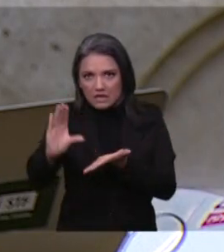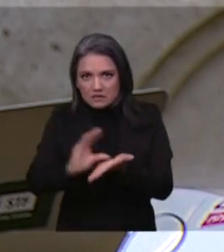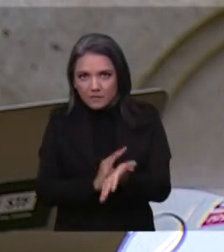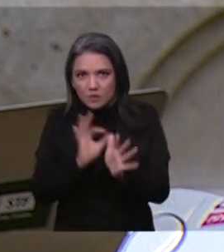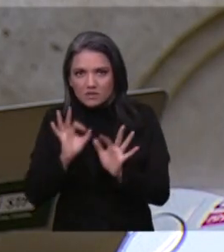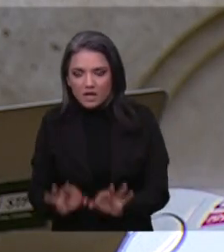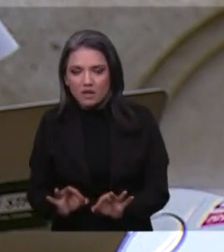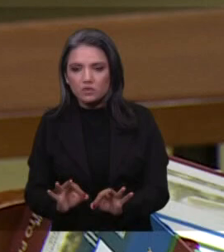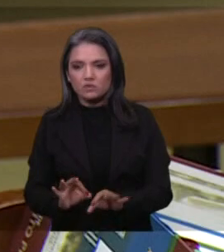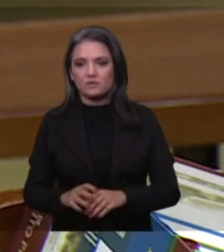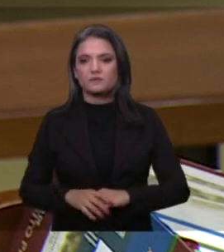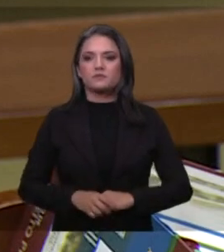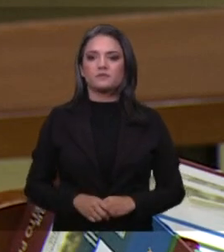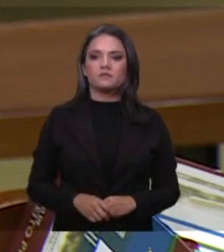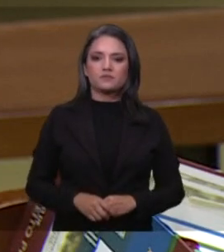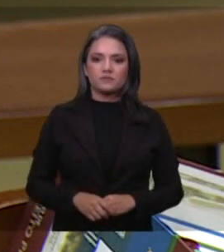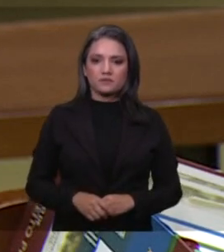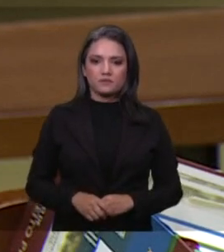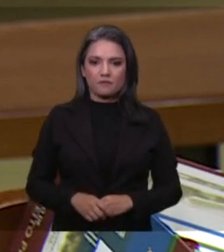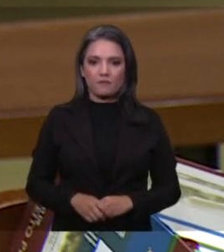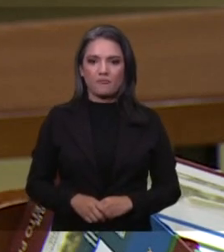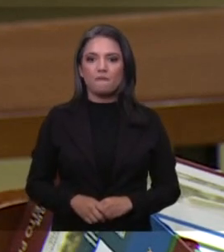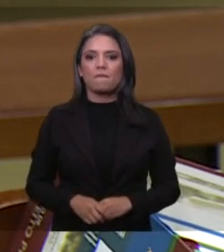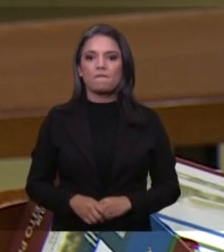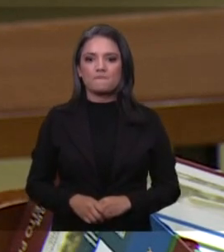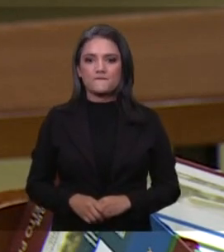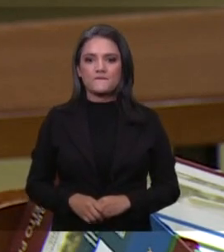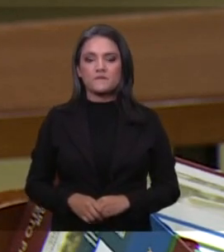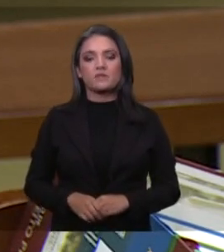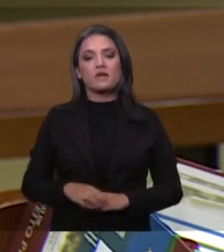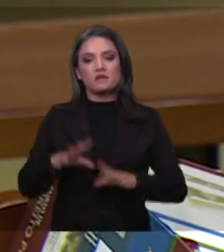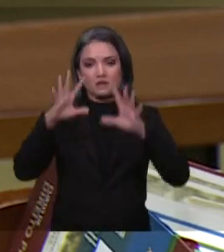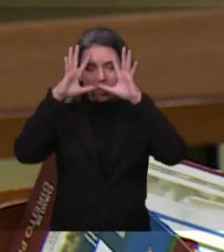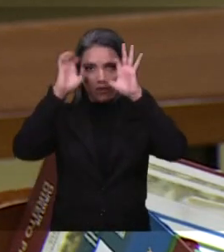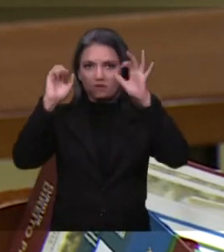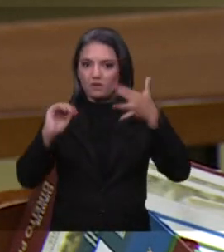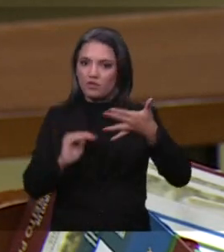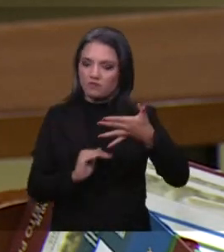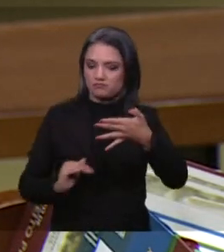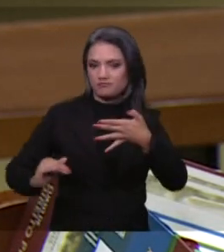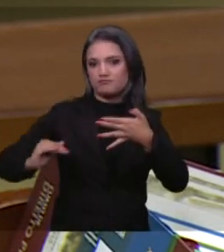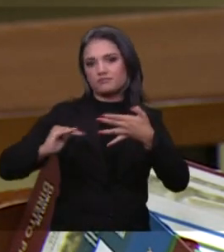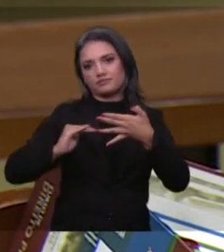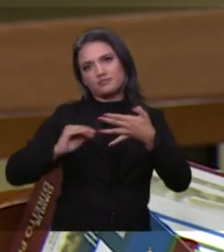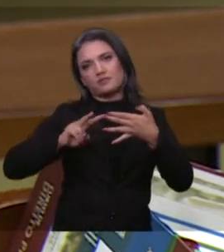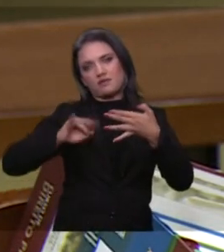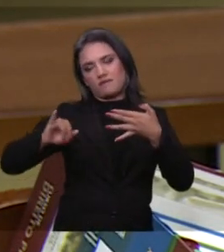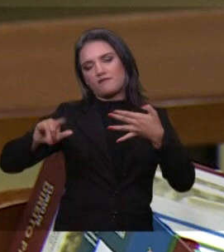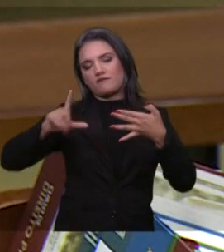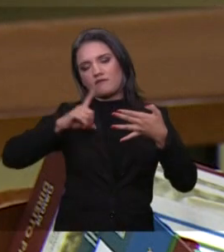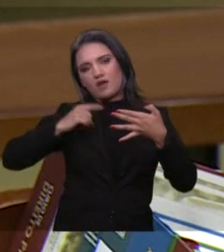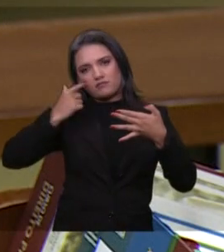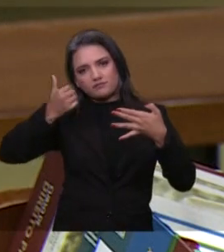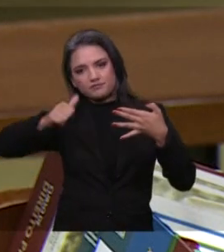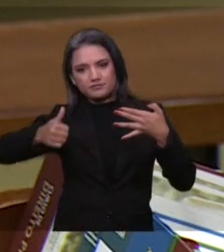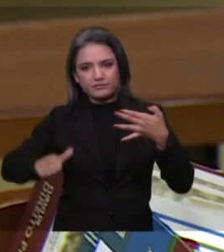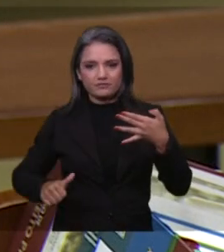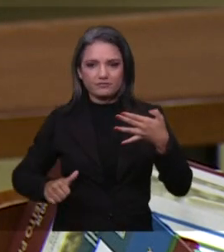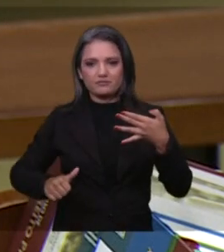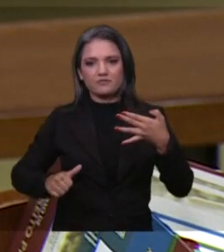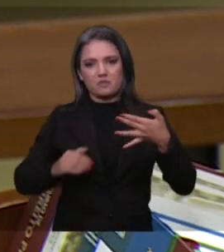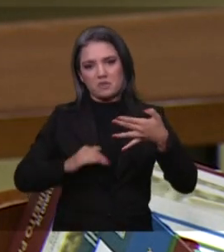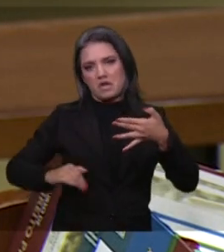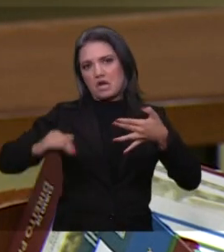ela fica adstrita aos tribunais de segunda instância. Tá bom? Porque nem no Tribunal Superior e nem aqui não vão